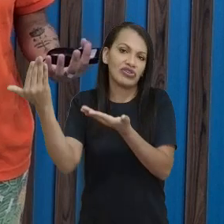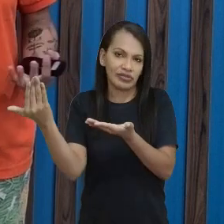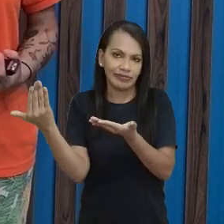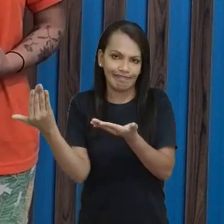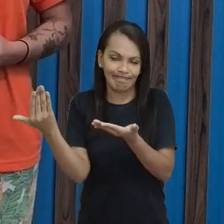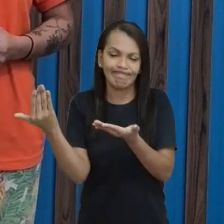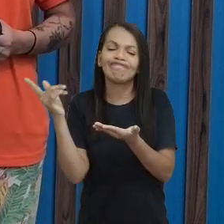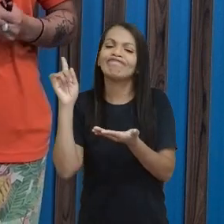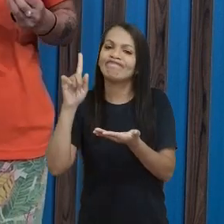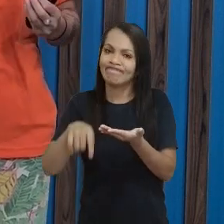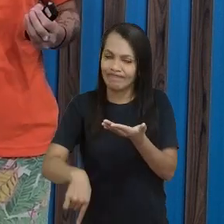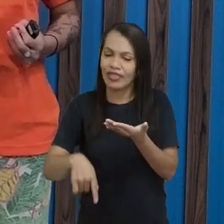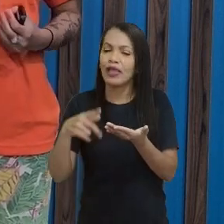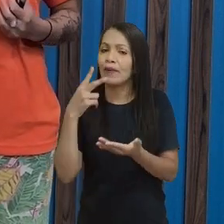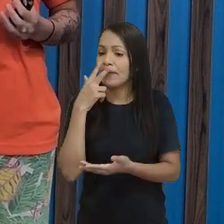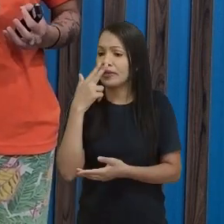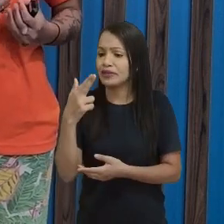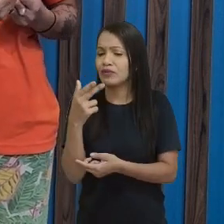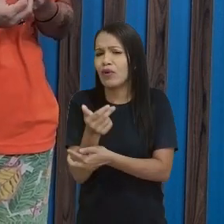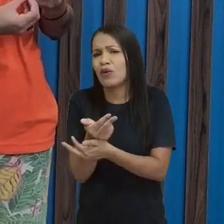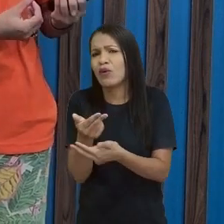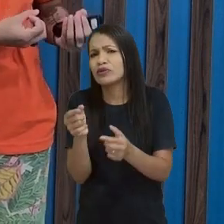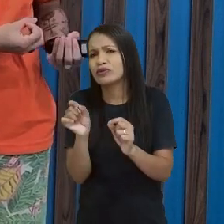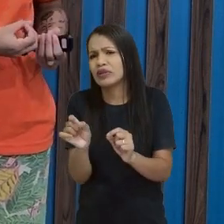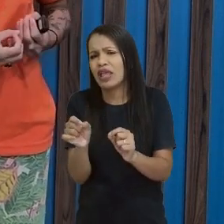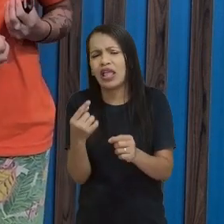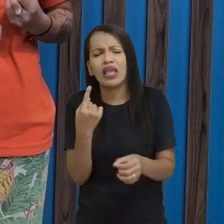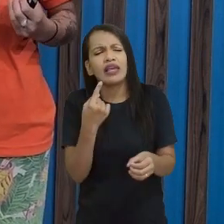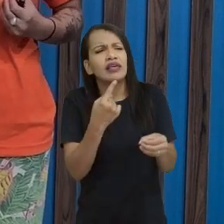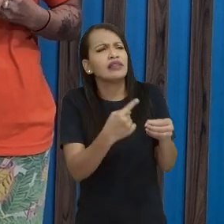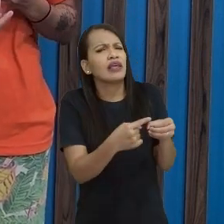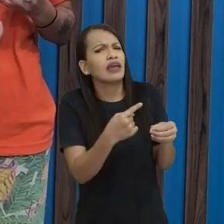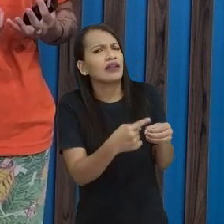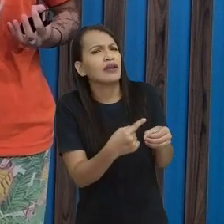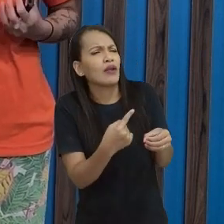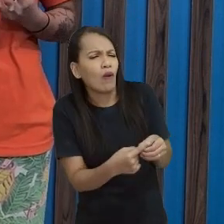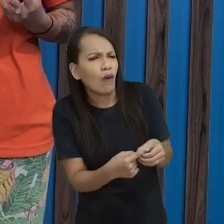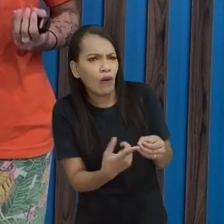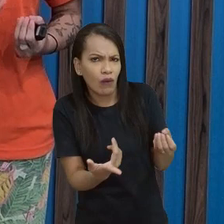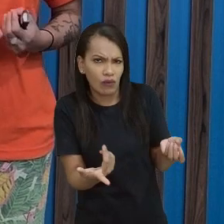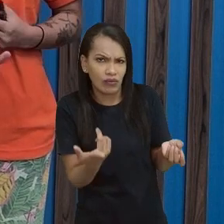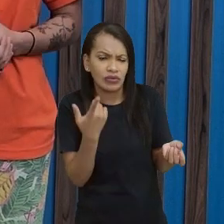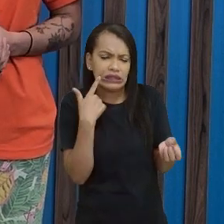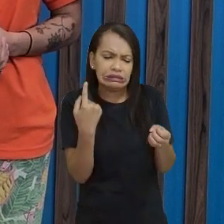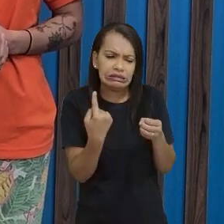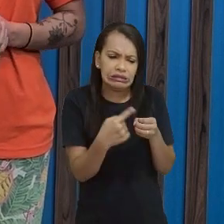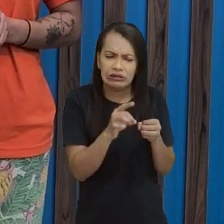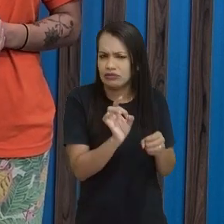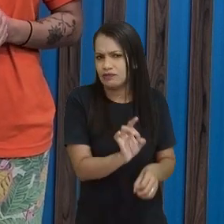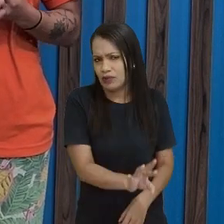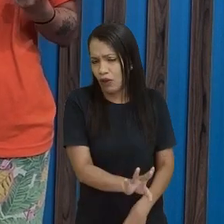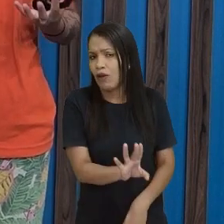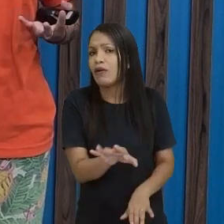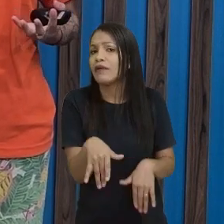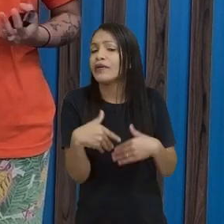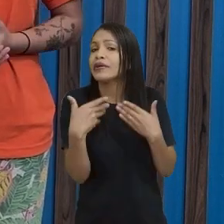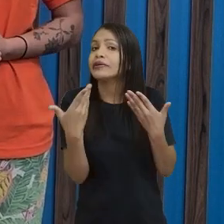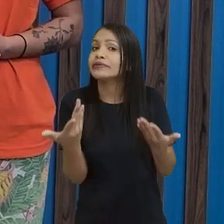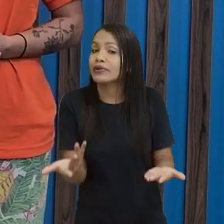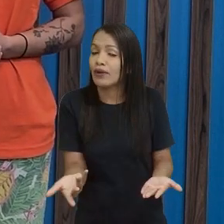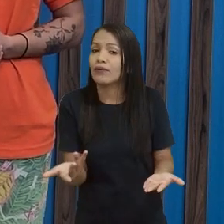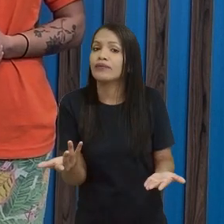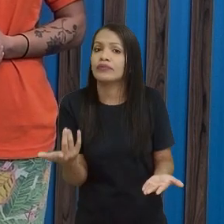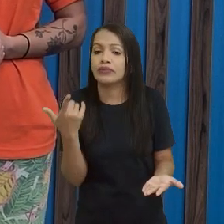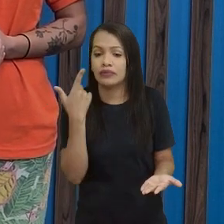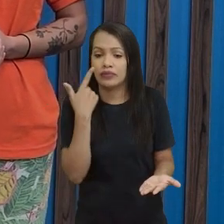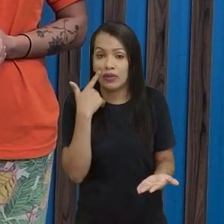urbanizado. Parecia uma coisa bem interiorana, né, bem mais ali bucólica assim, então